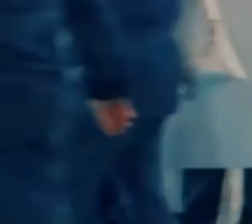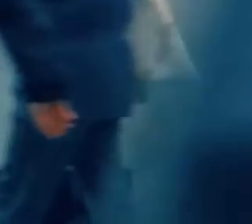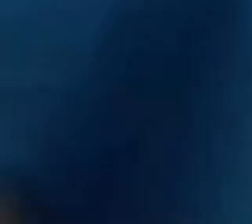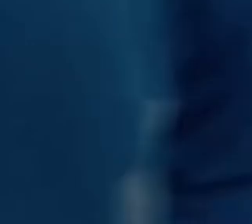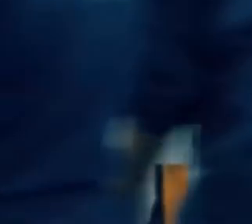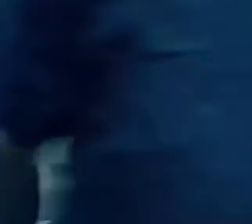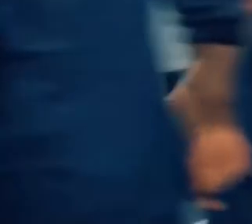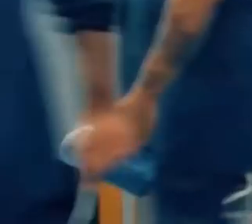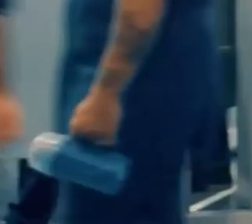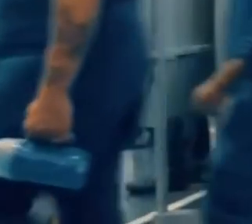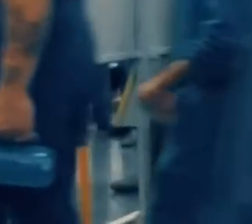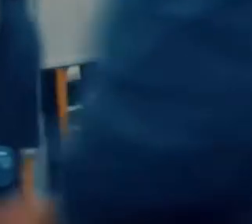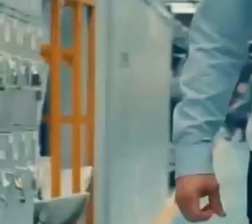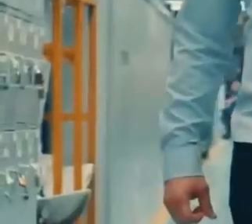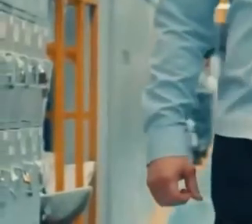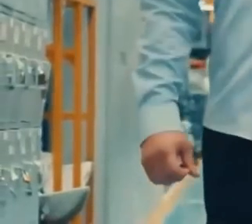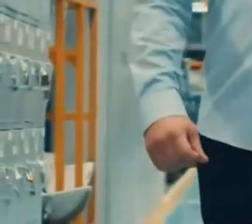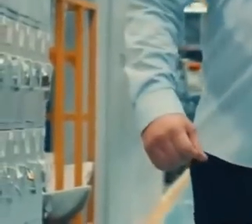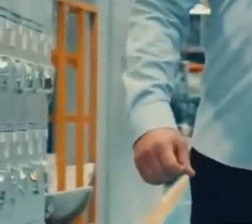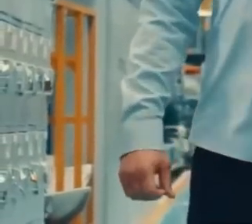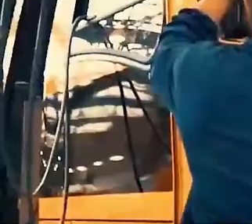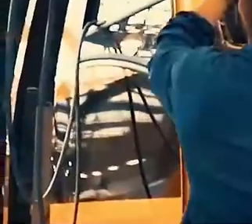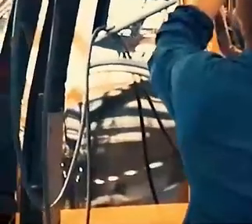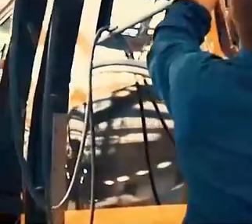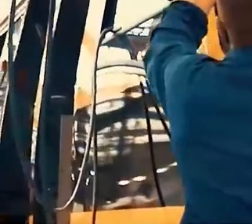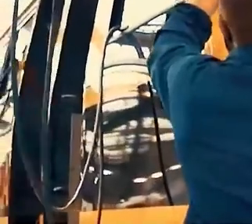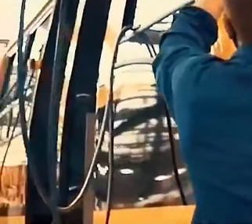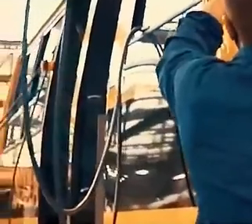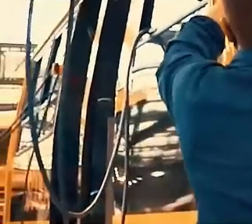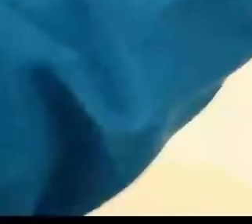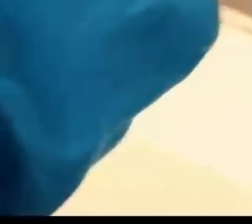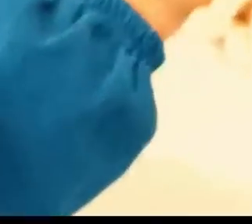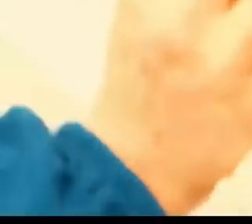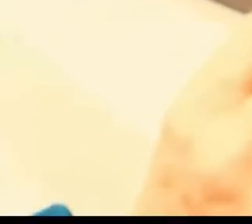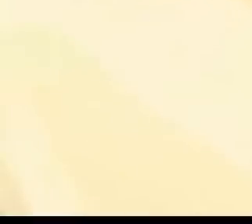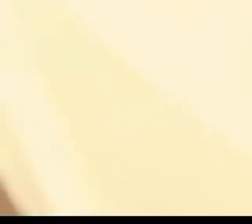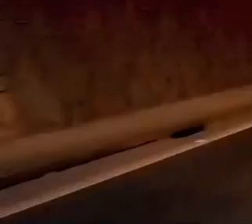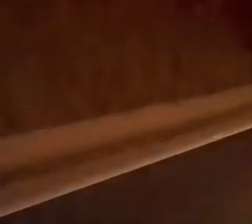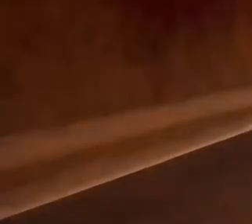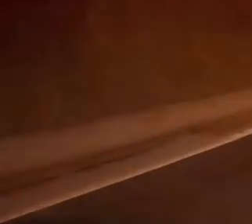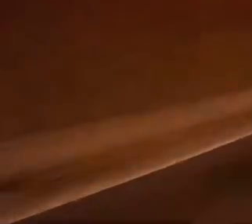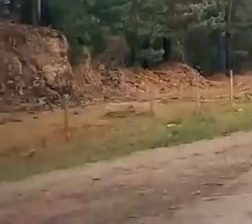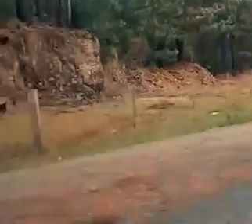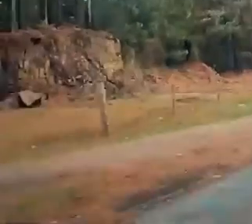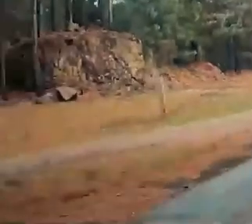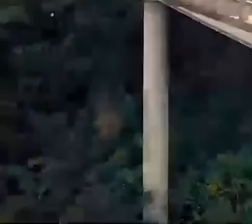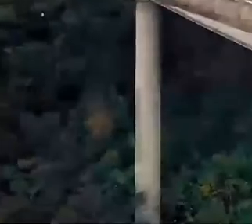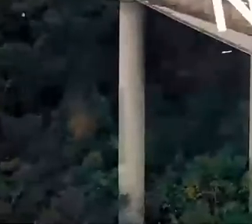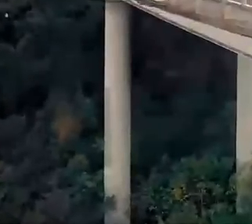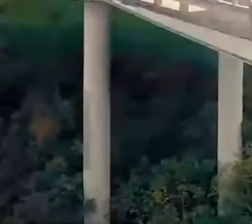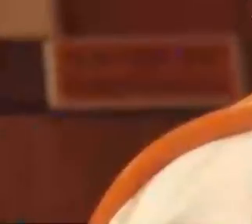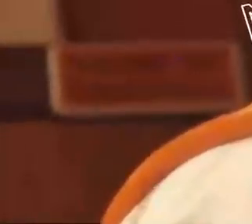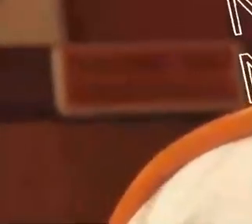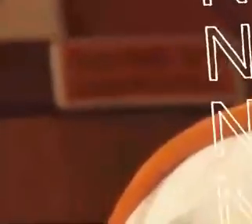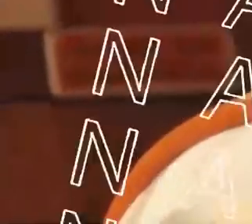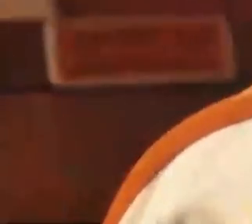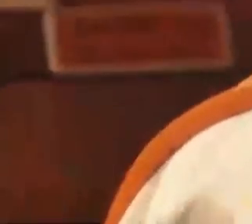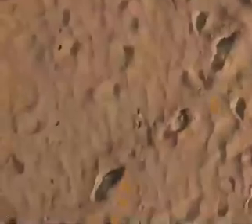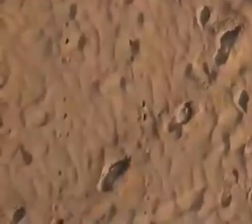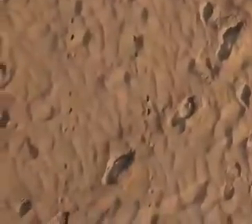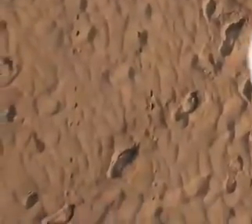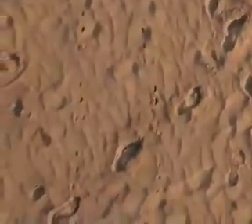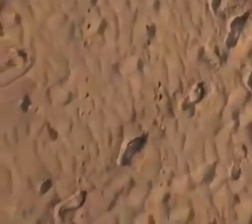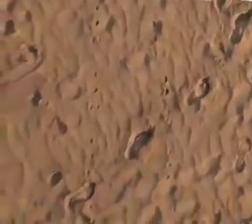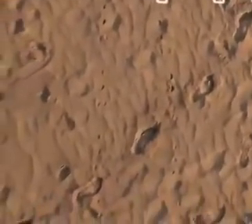mundo? Há mais de 70 anos, o Grupo Marco Polo transforma a mobilidade. Estamos nas ruas, fazendo